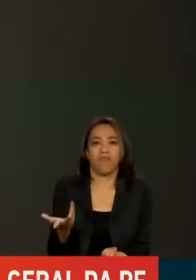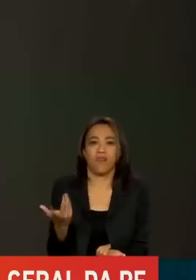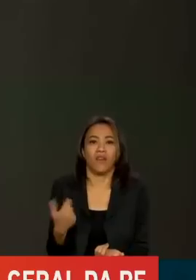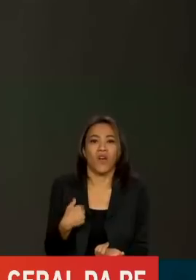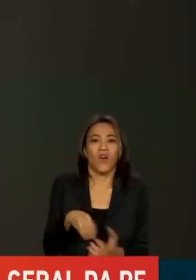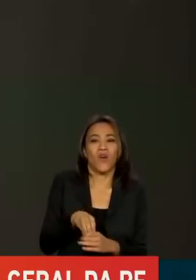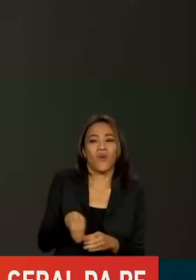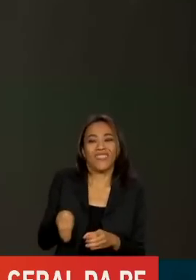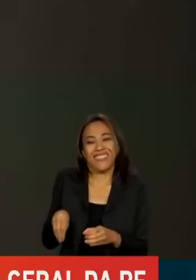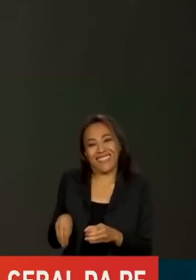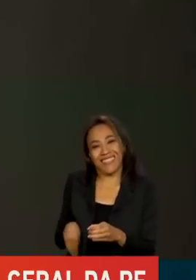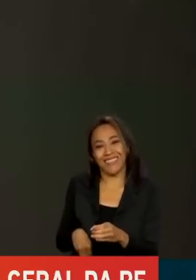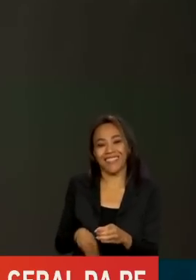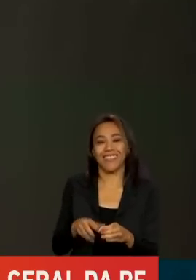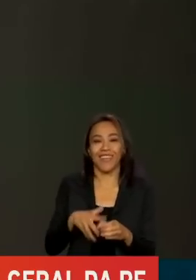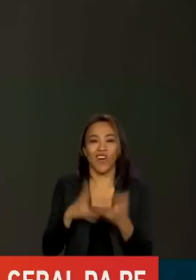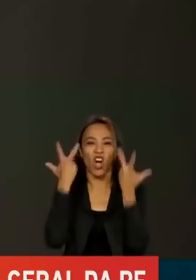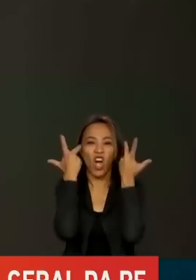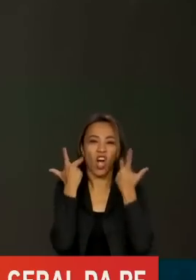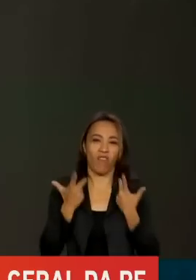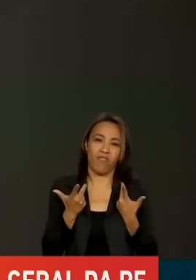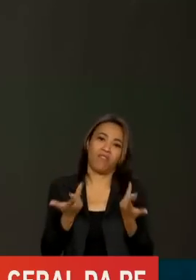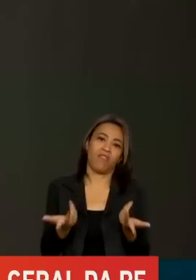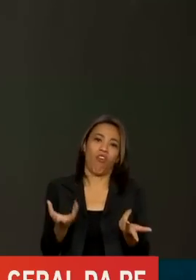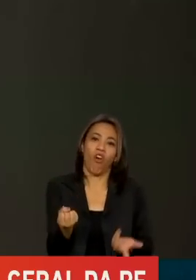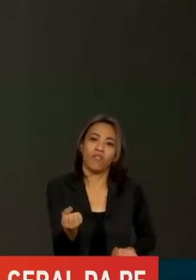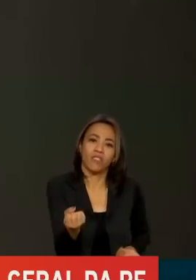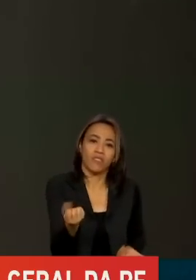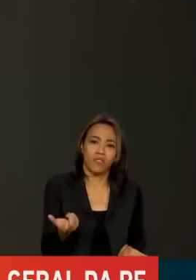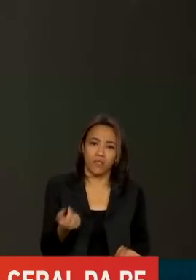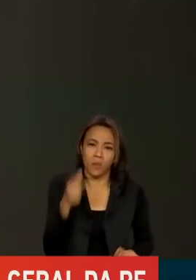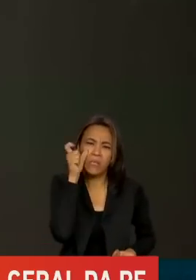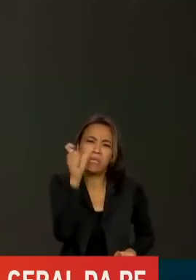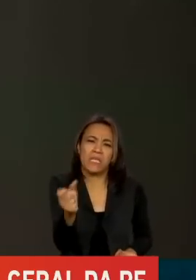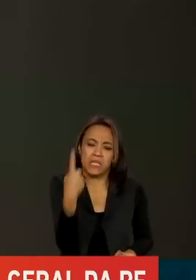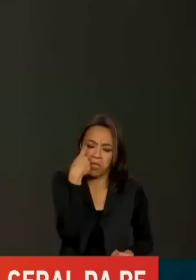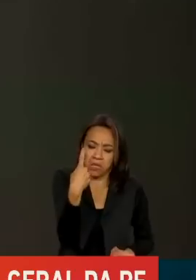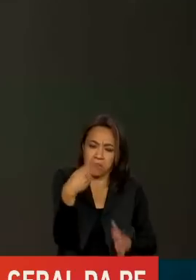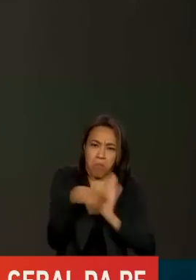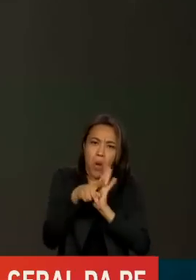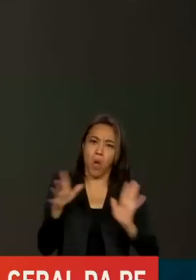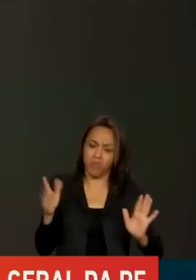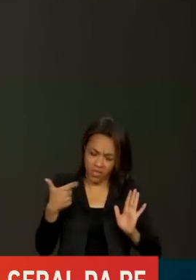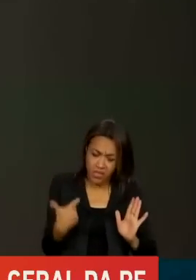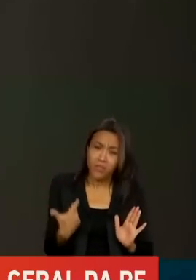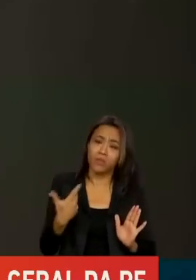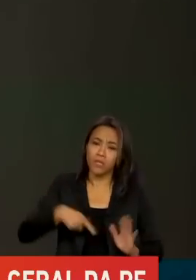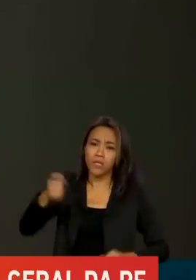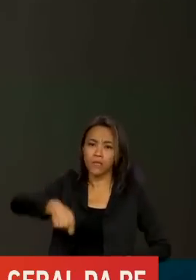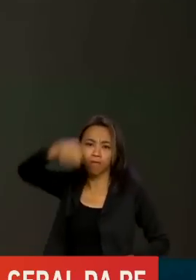por Covardia é ou por interesses é próprios porque nós temos que combater